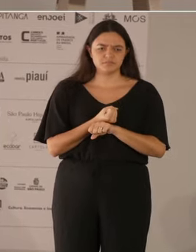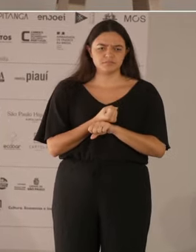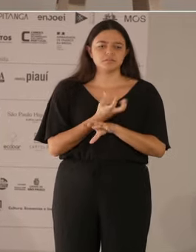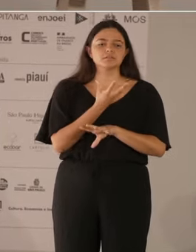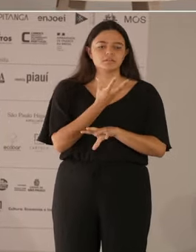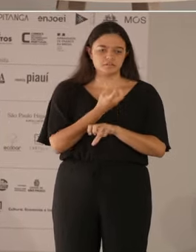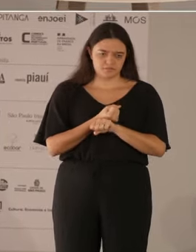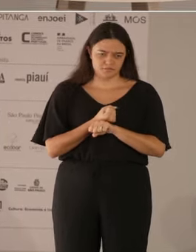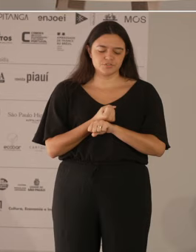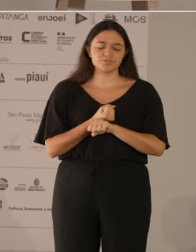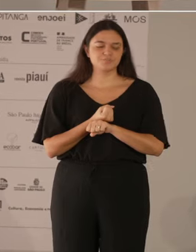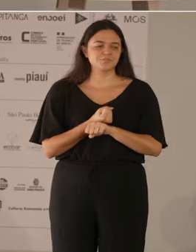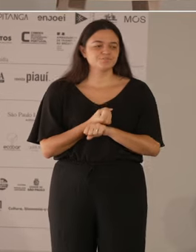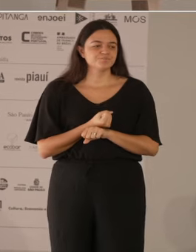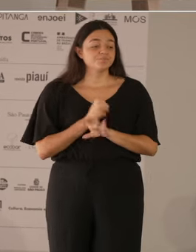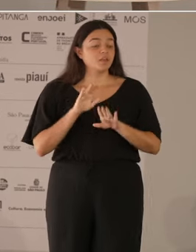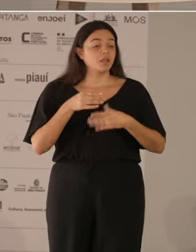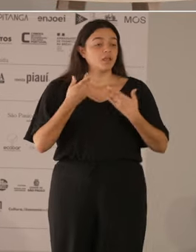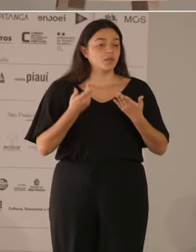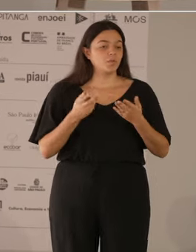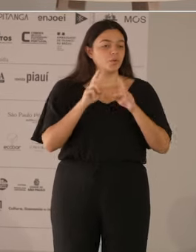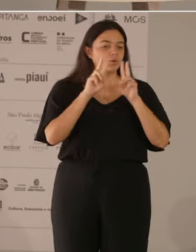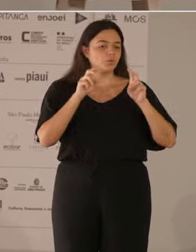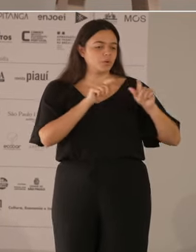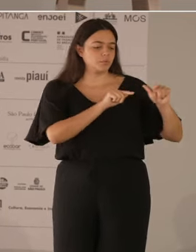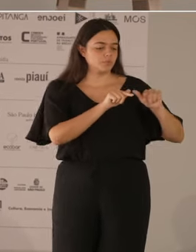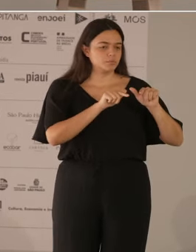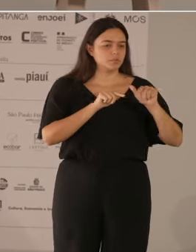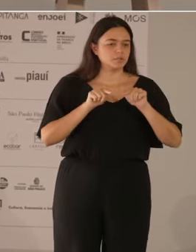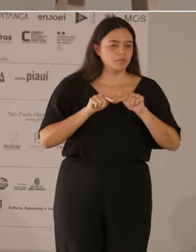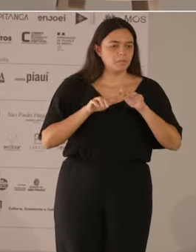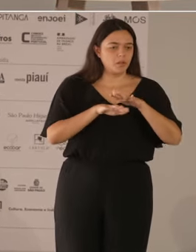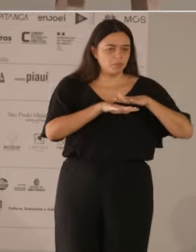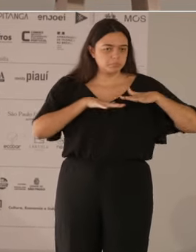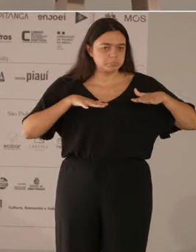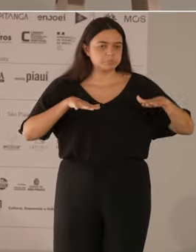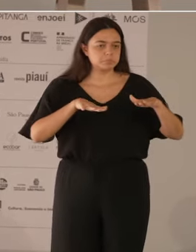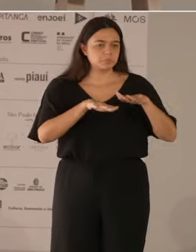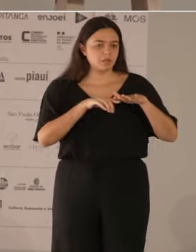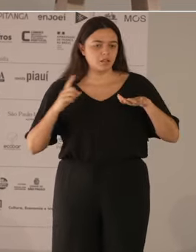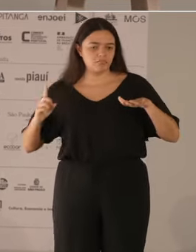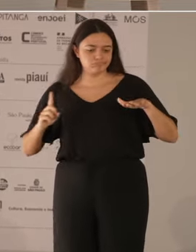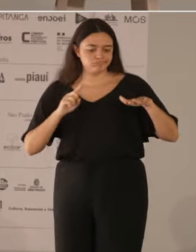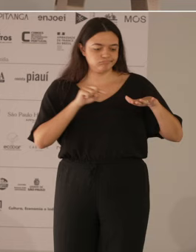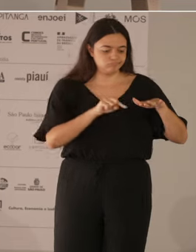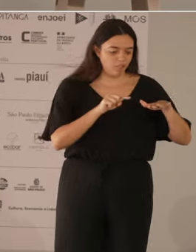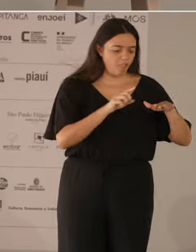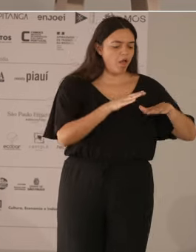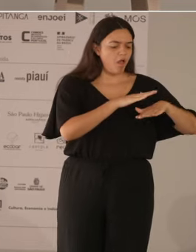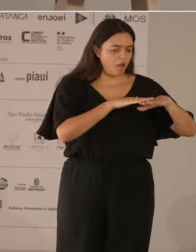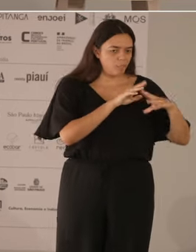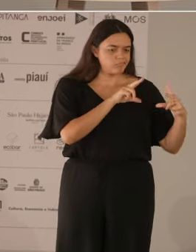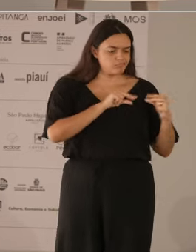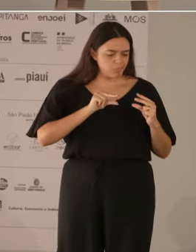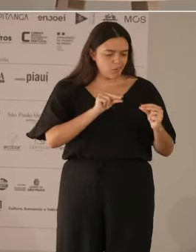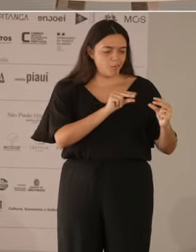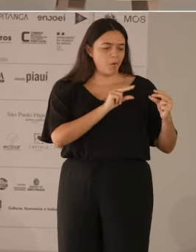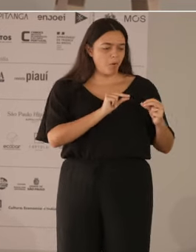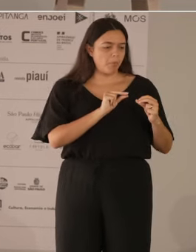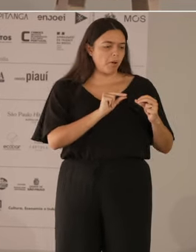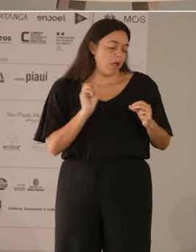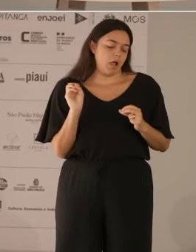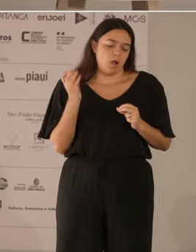junto. E quando a gente parte para o trabalho de campo, né, que é ir lá conversar com as pessoas, nem sempre